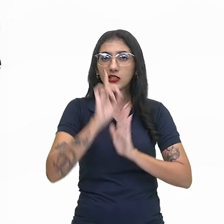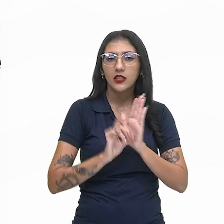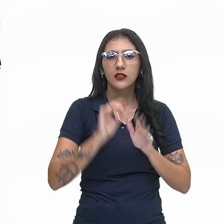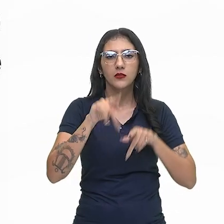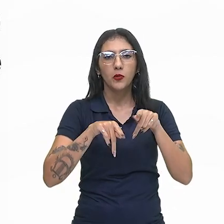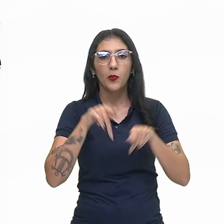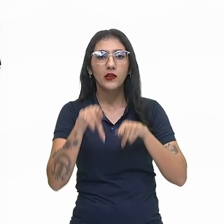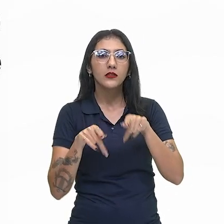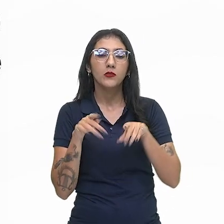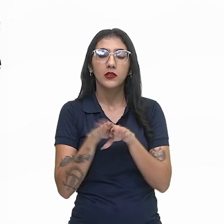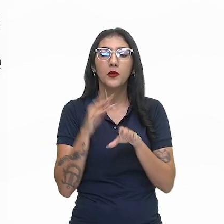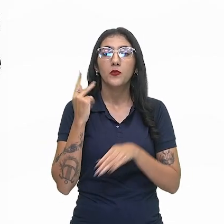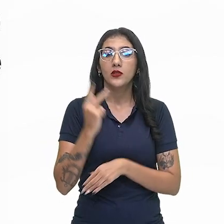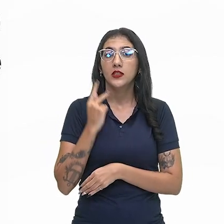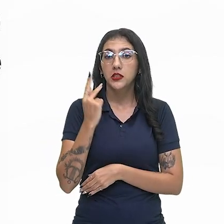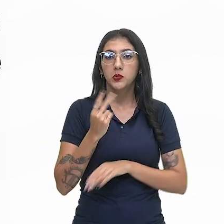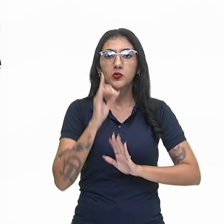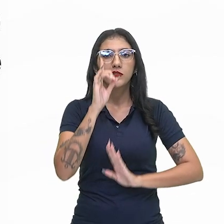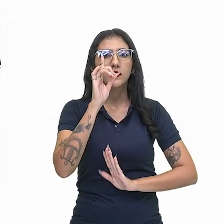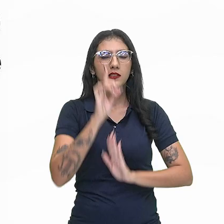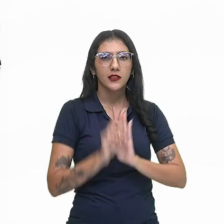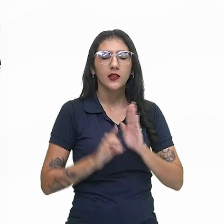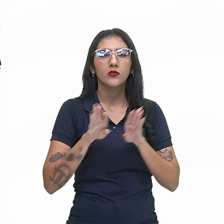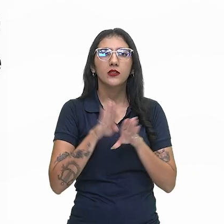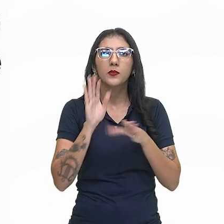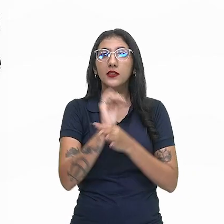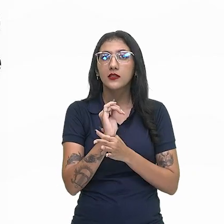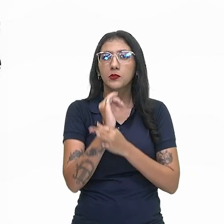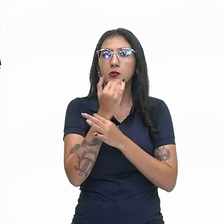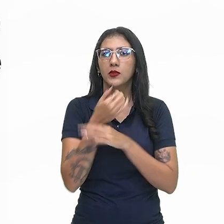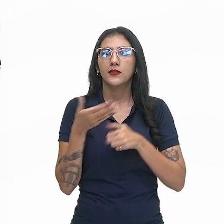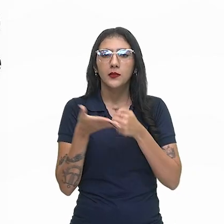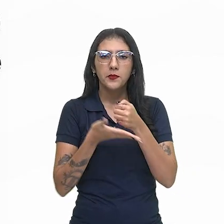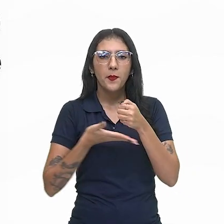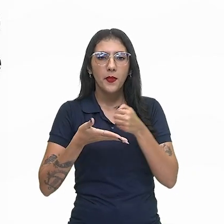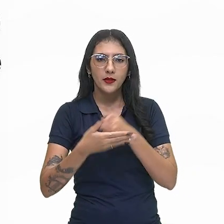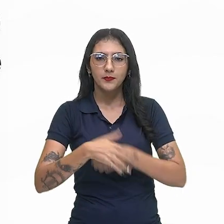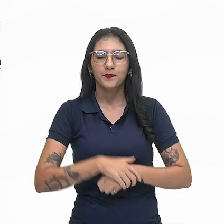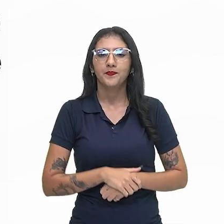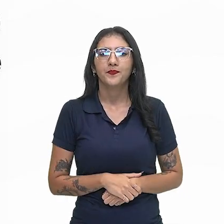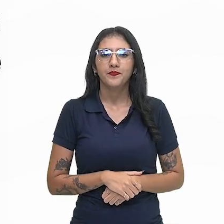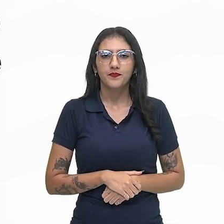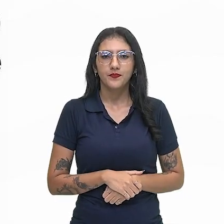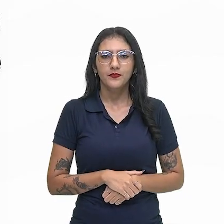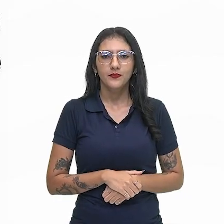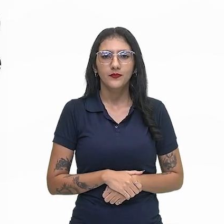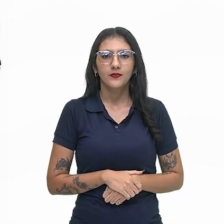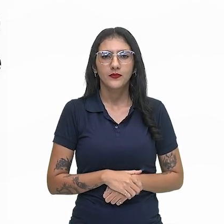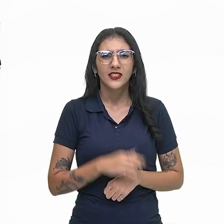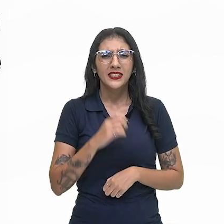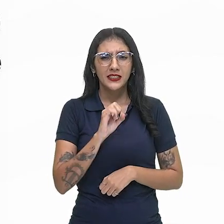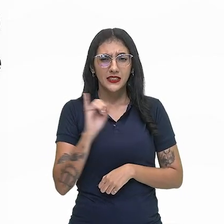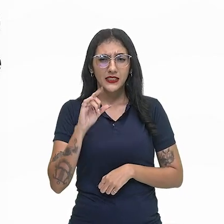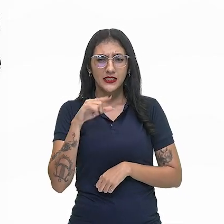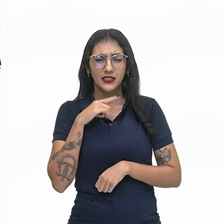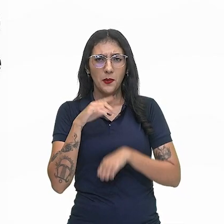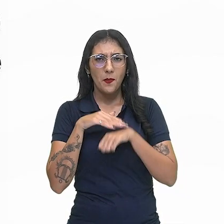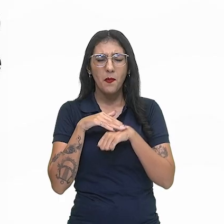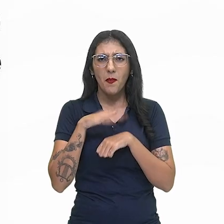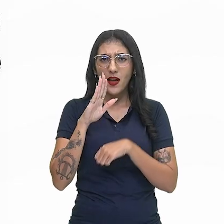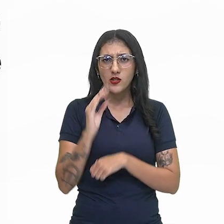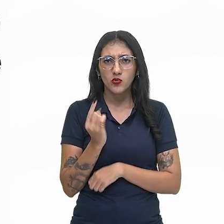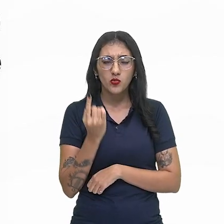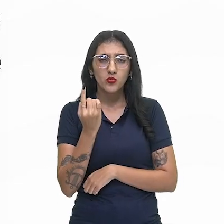civis e políticos, aos direitos e garantias fundamentais. Existindo mais de um partido, sempre eleito